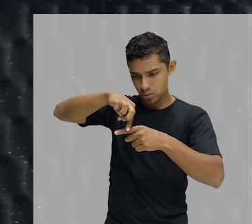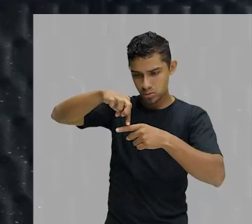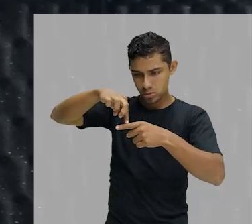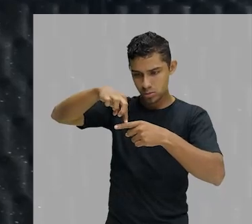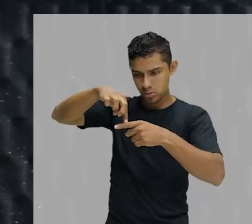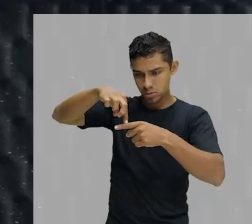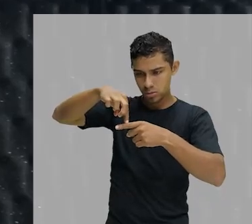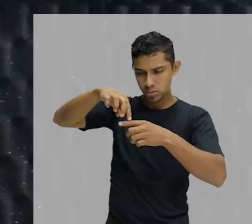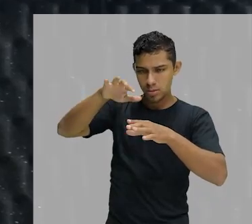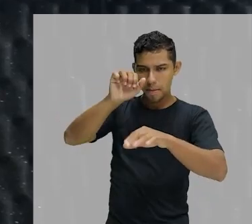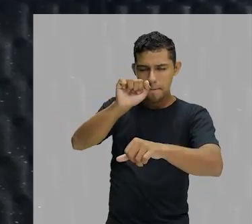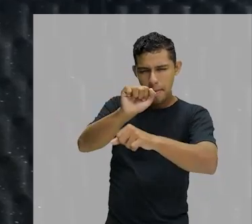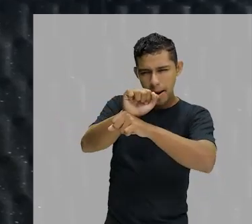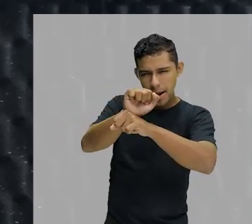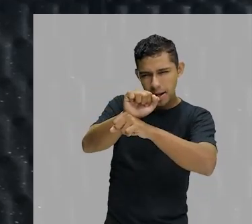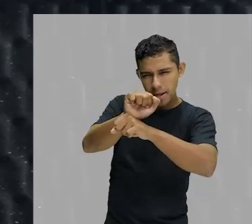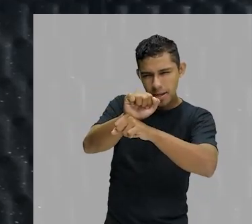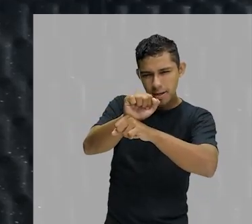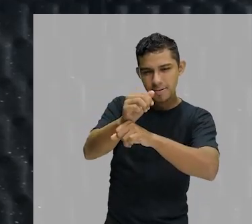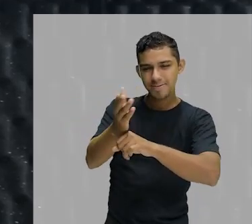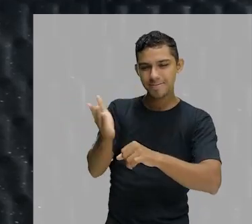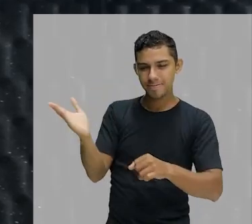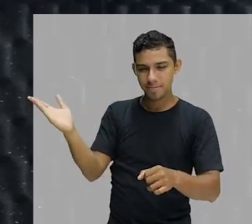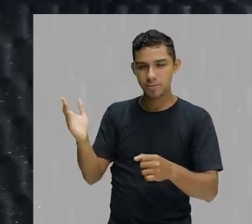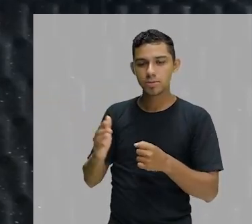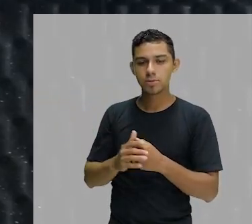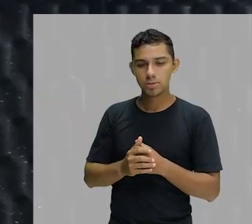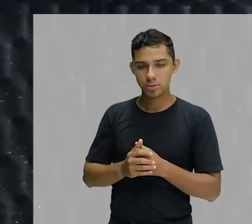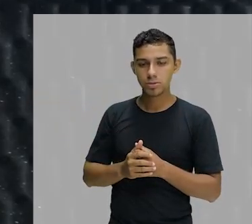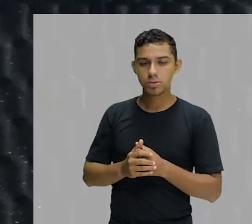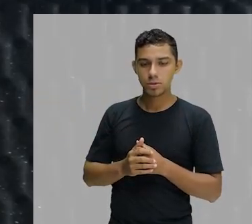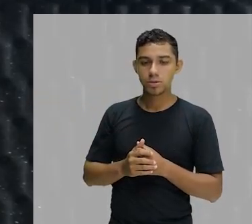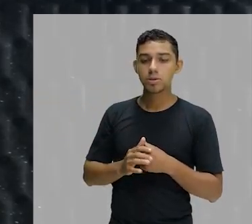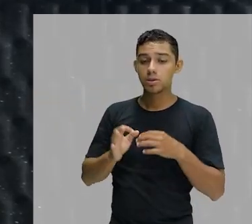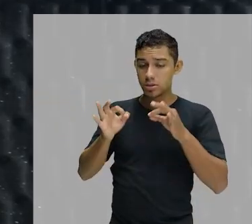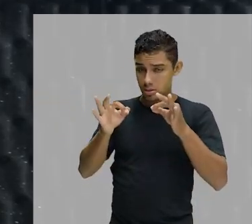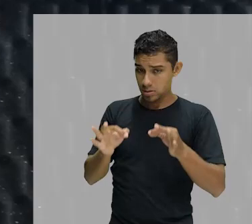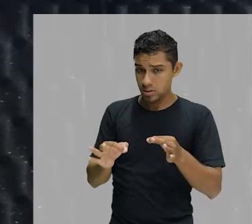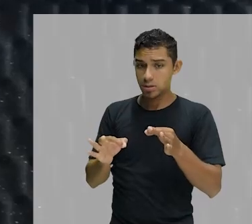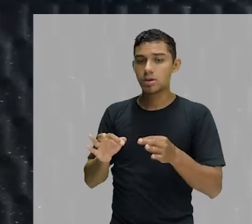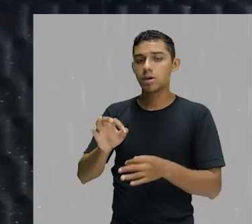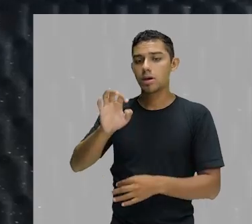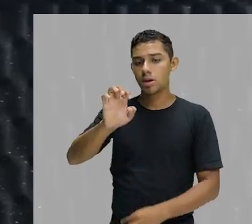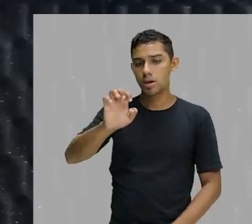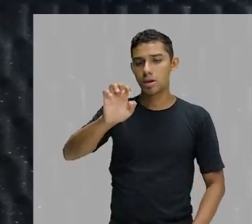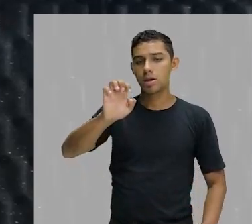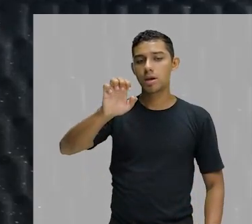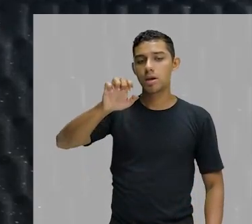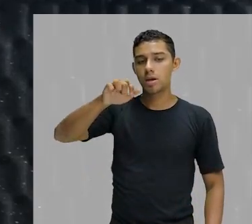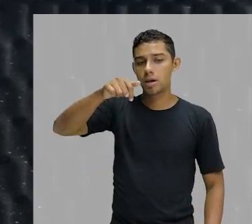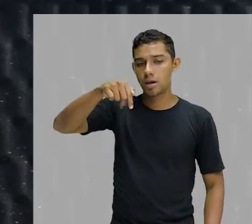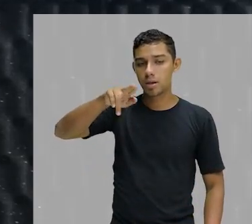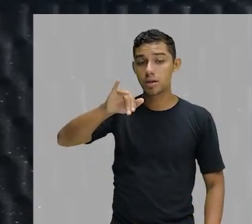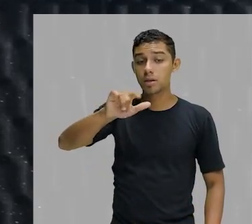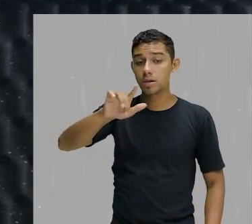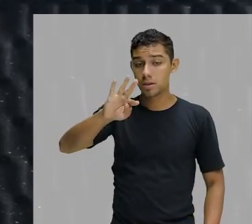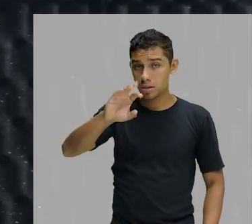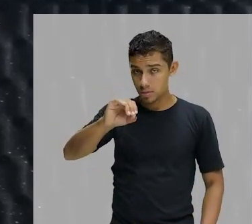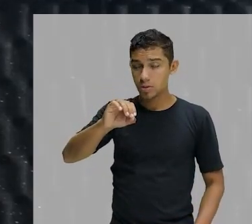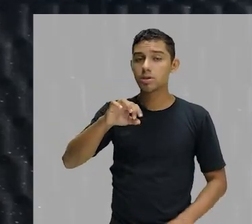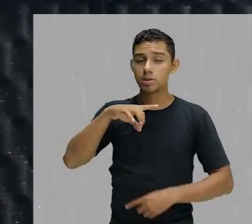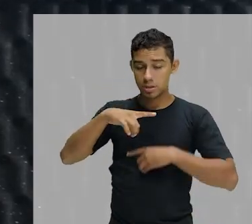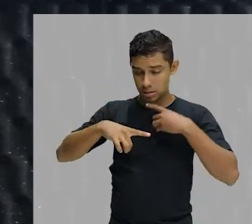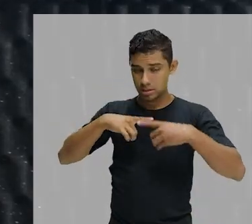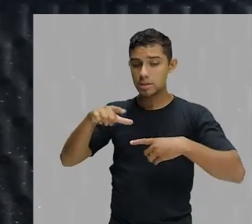Se mantendo equilibrada naquela trave, sem cair. Está trabalhando no equilíbrio? Tá. É dinâmico por quê? Porque tem